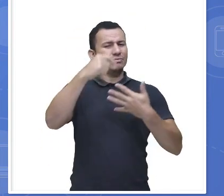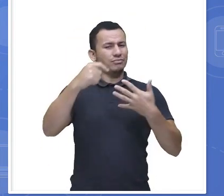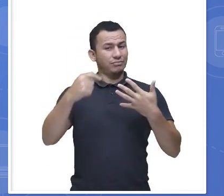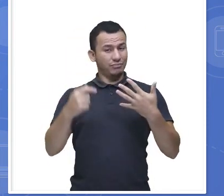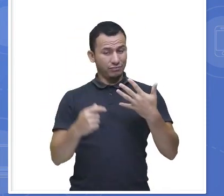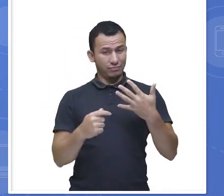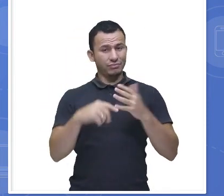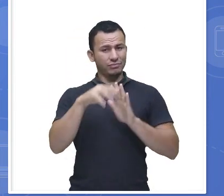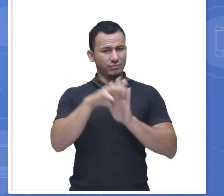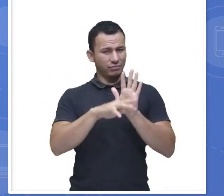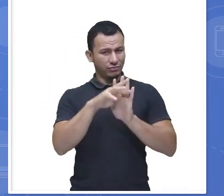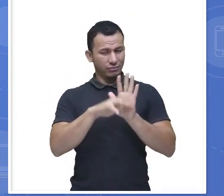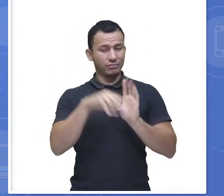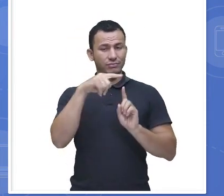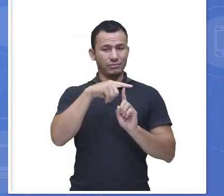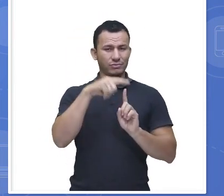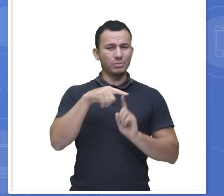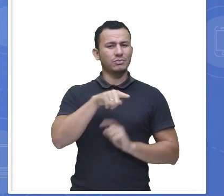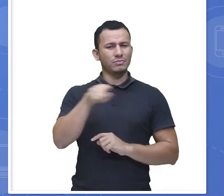textual. Certamente você já fez